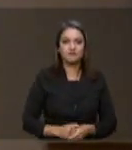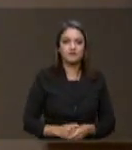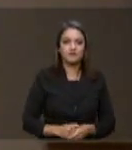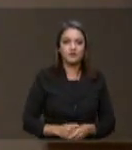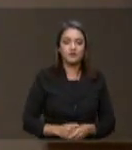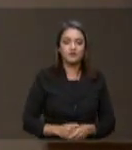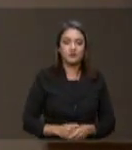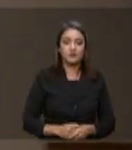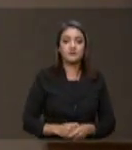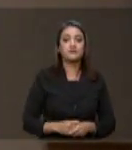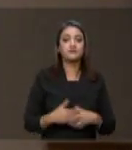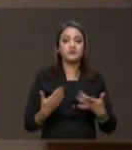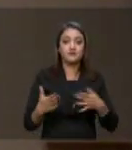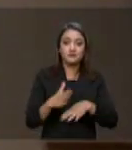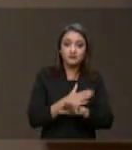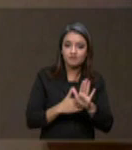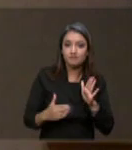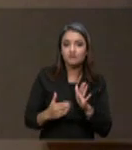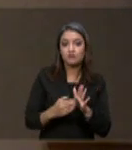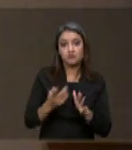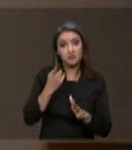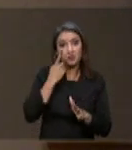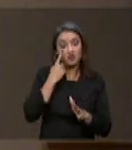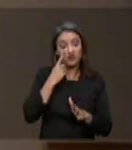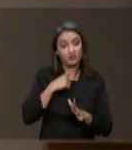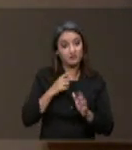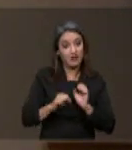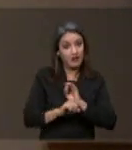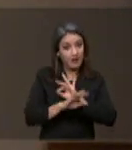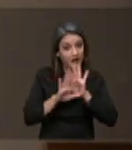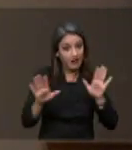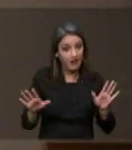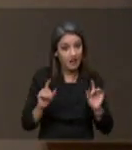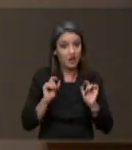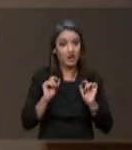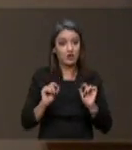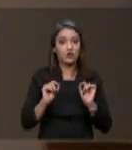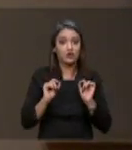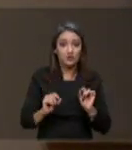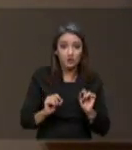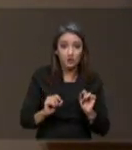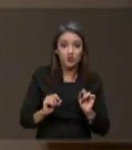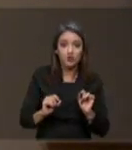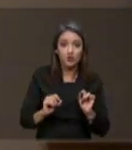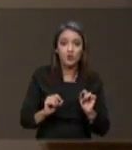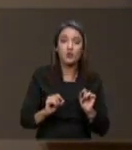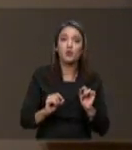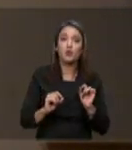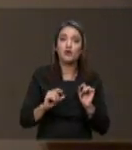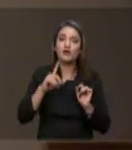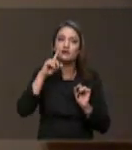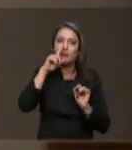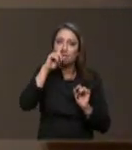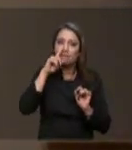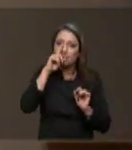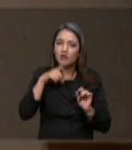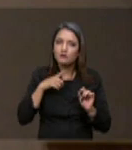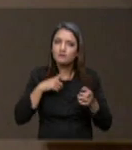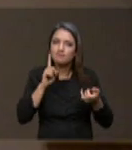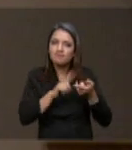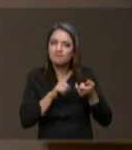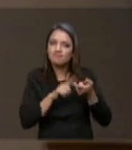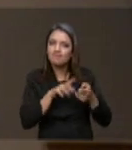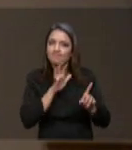e em todas elas entendo estar nítido o dolo de intimidação na